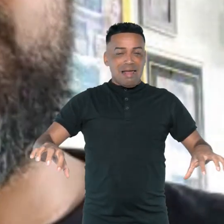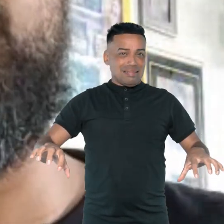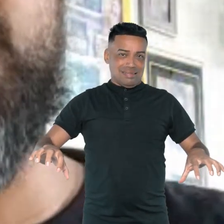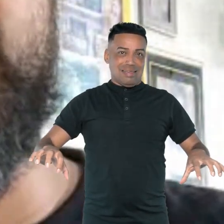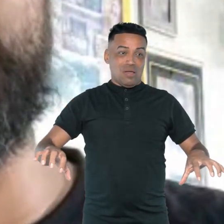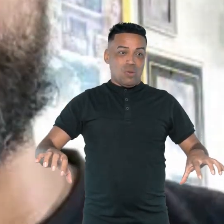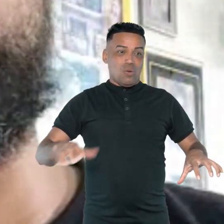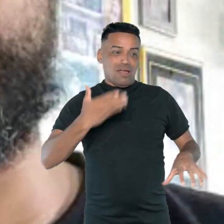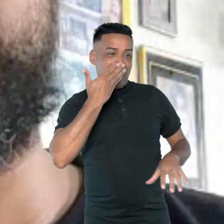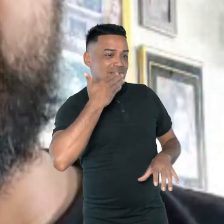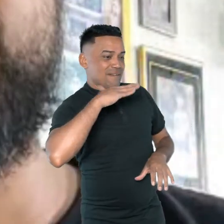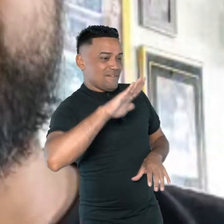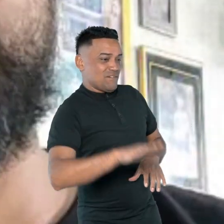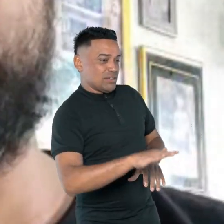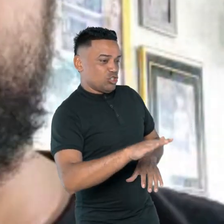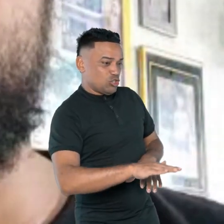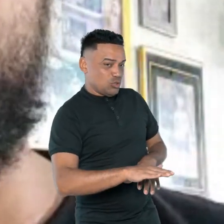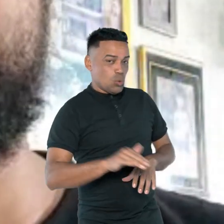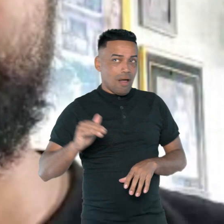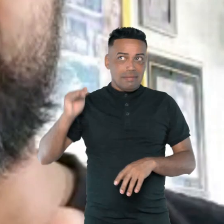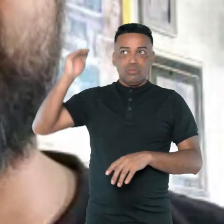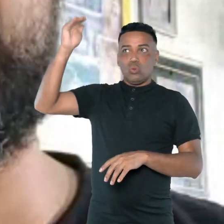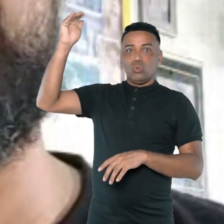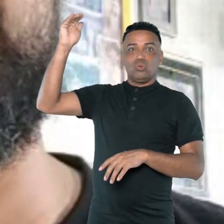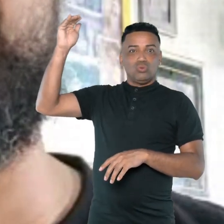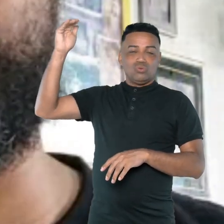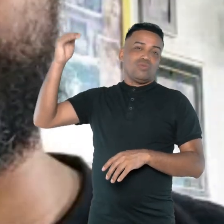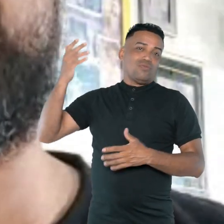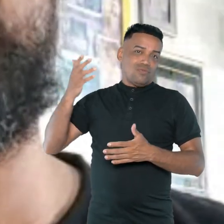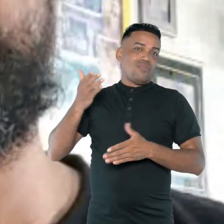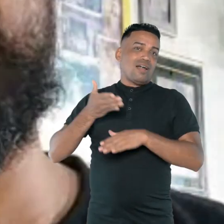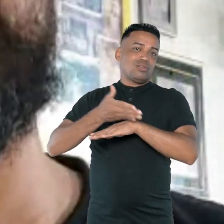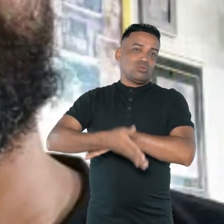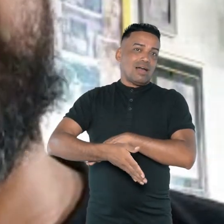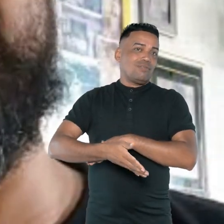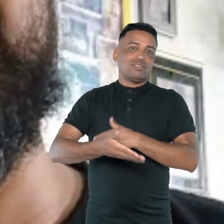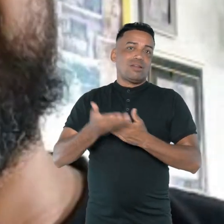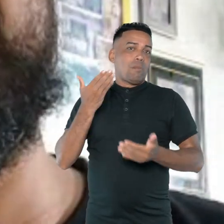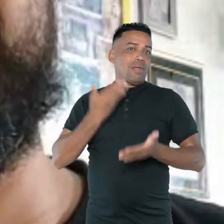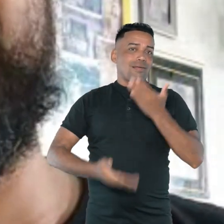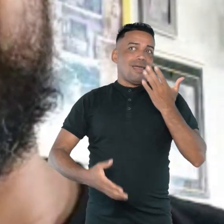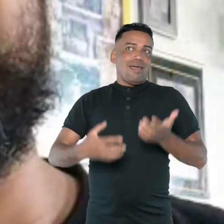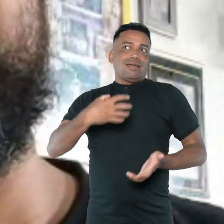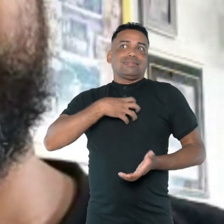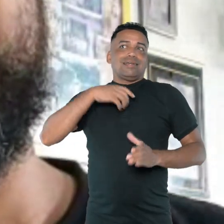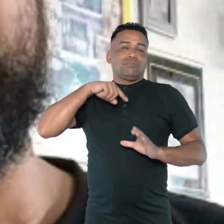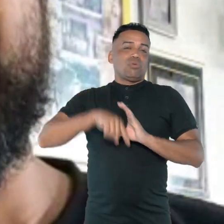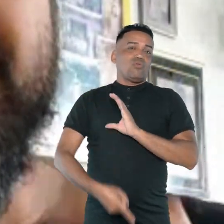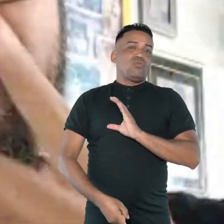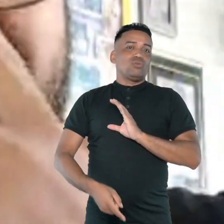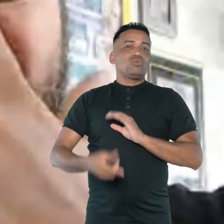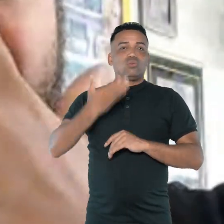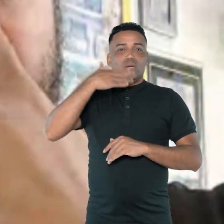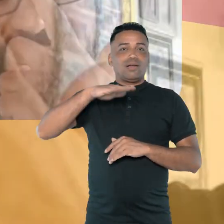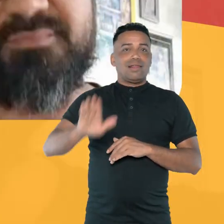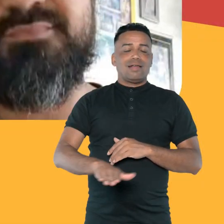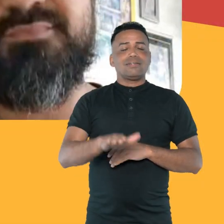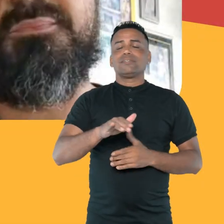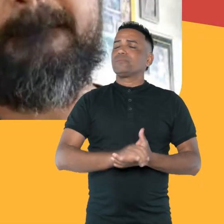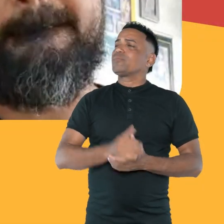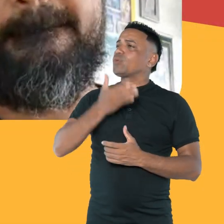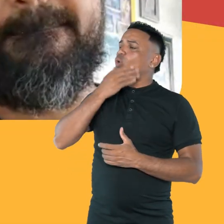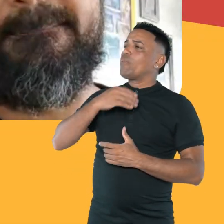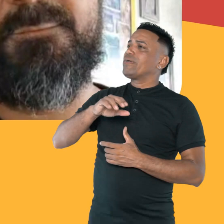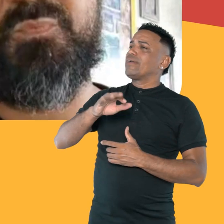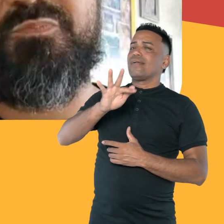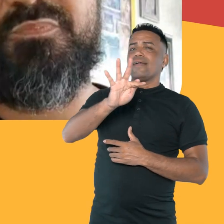ser infantil, o que é ser adulto, vai ajudar a gente a acessar essa criança com mais facilidade. Fernando Sabino nos ensinou lindamente,